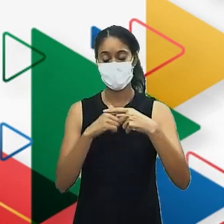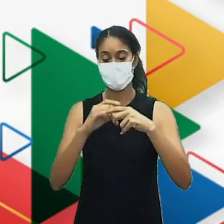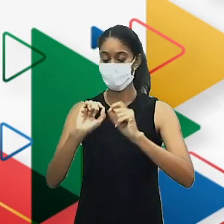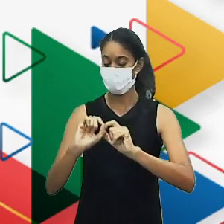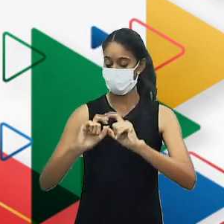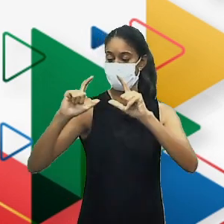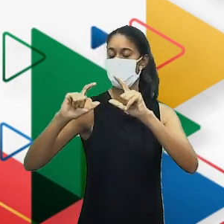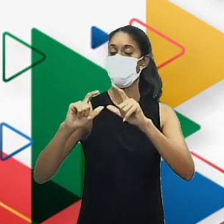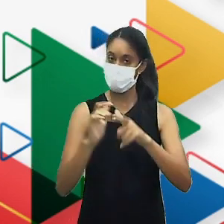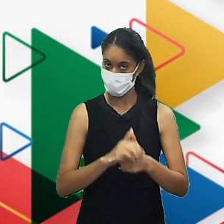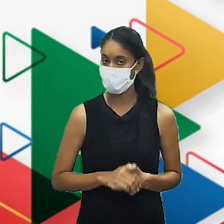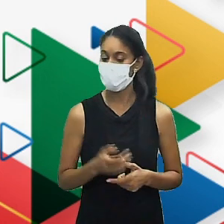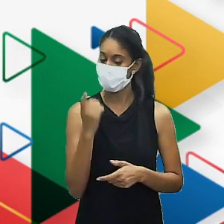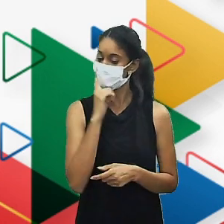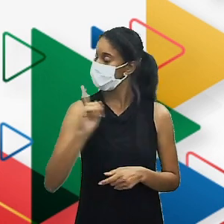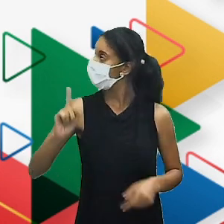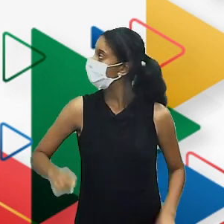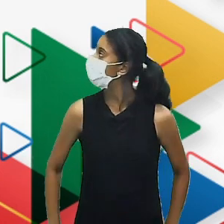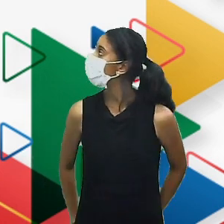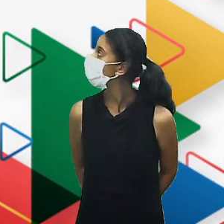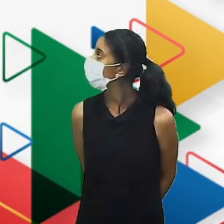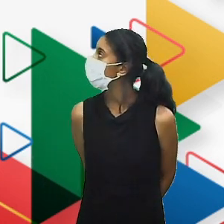Cadê a canetinha? Aqui apareceu.